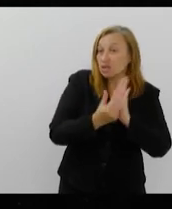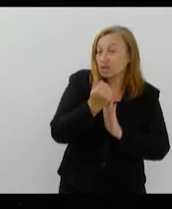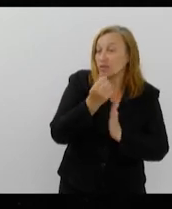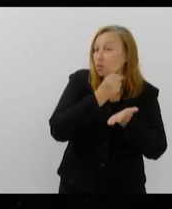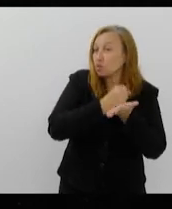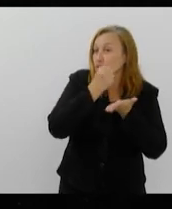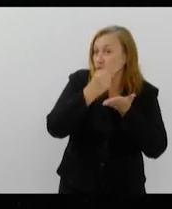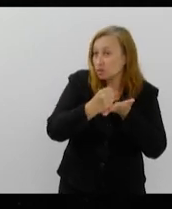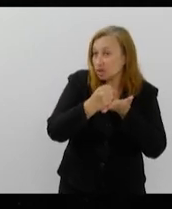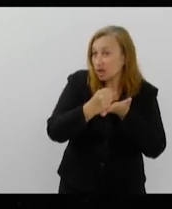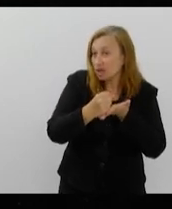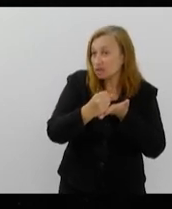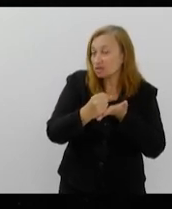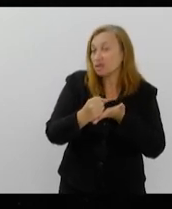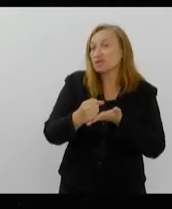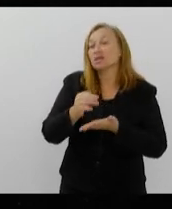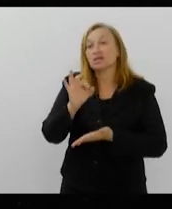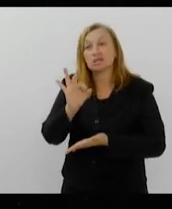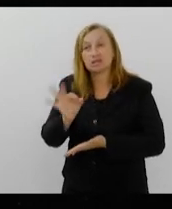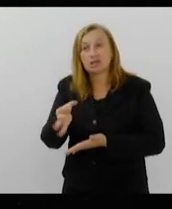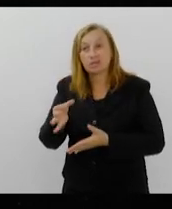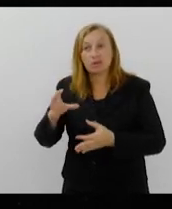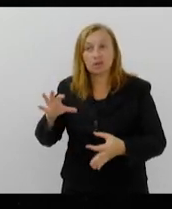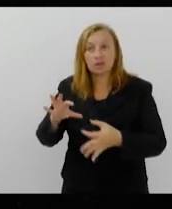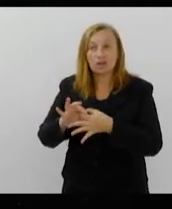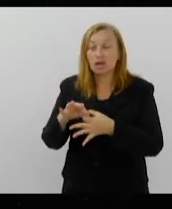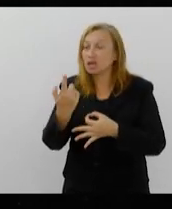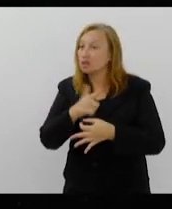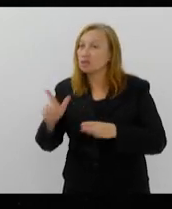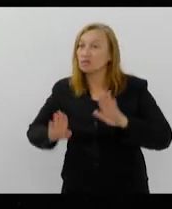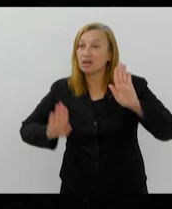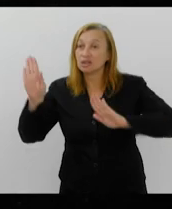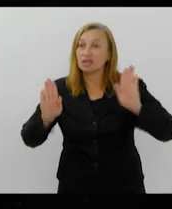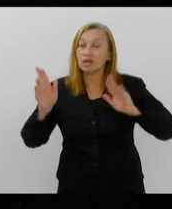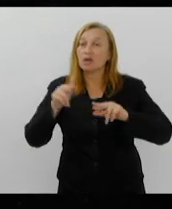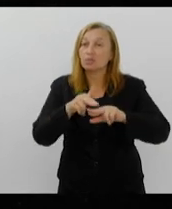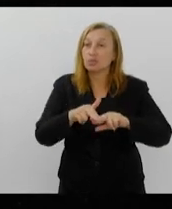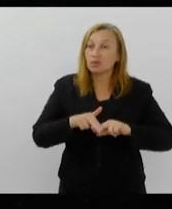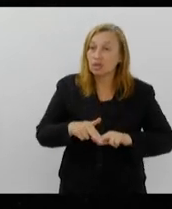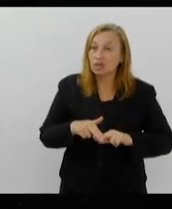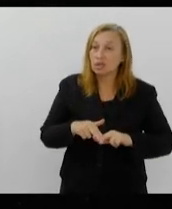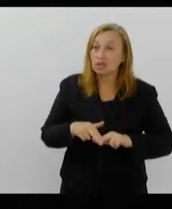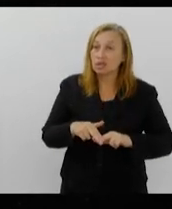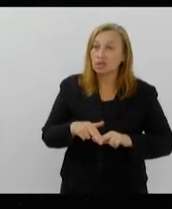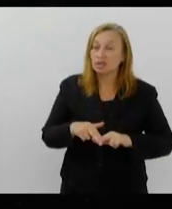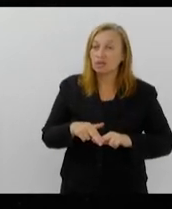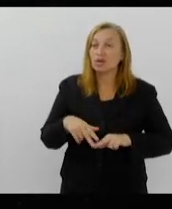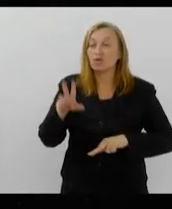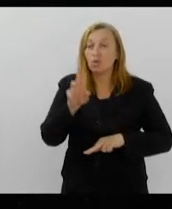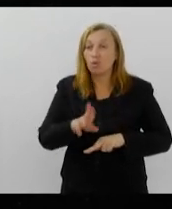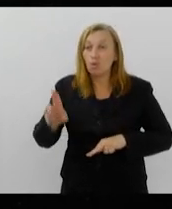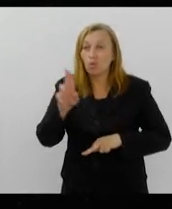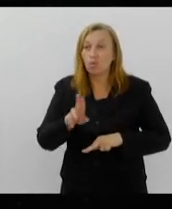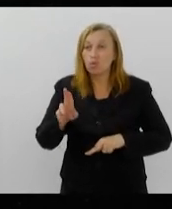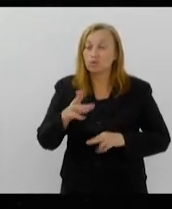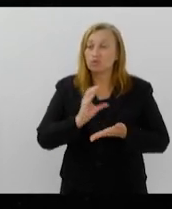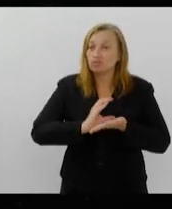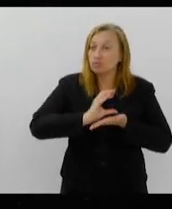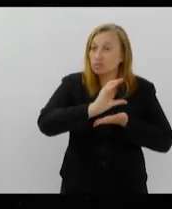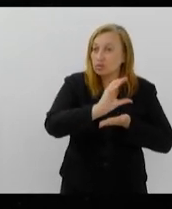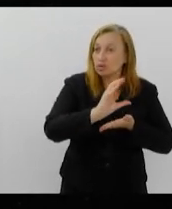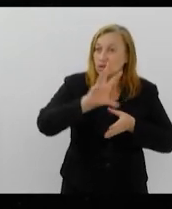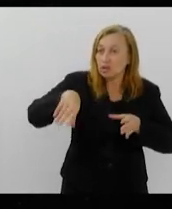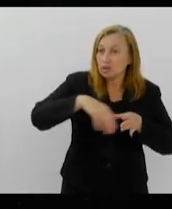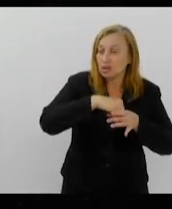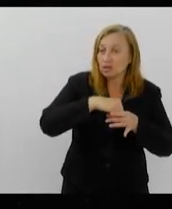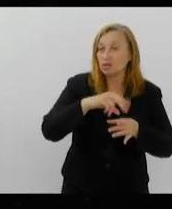que foram firmados sem licitação, portanto, prever a utilização desses recursos dentro do